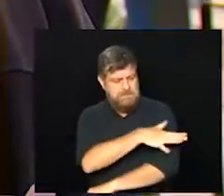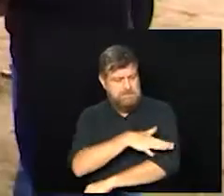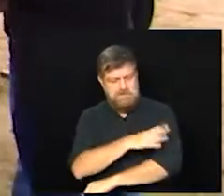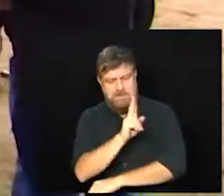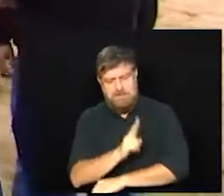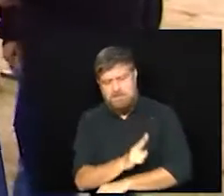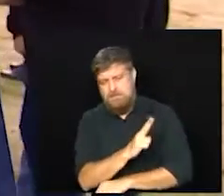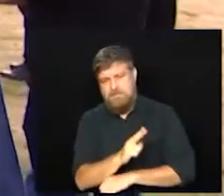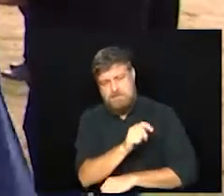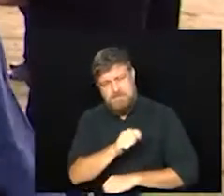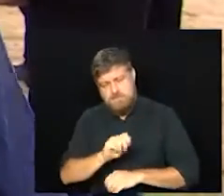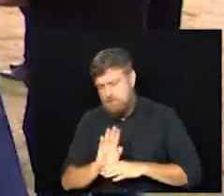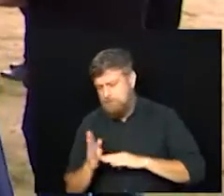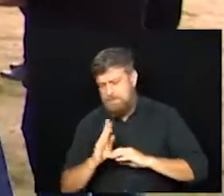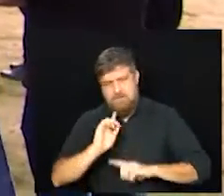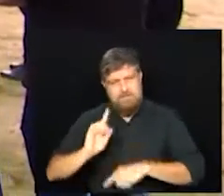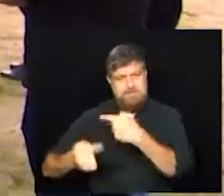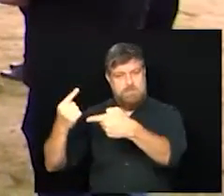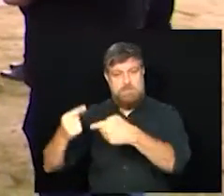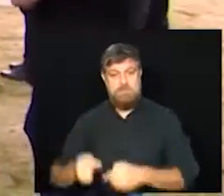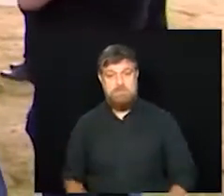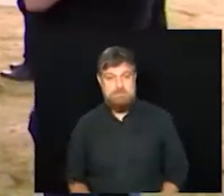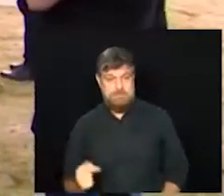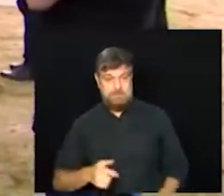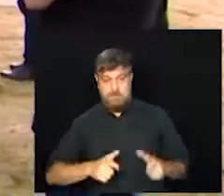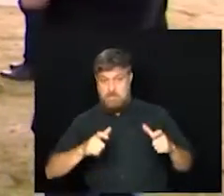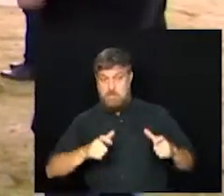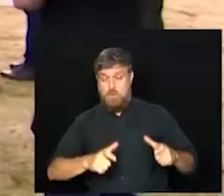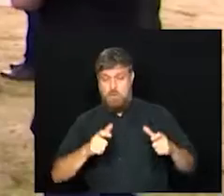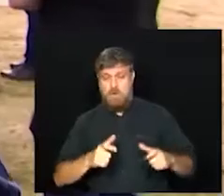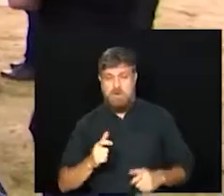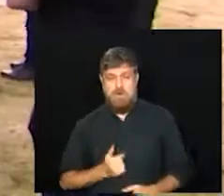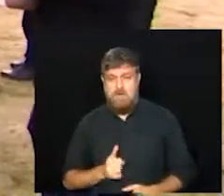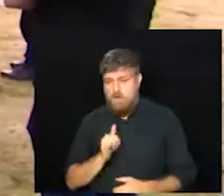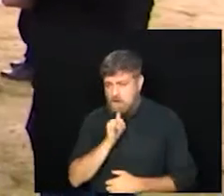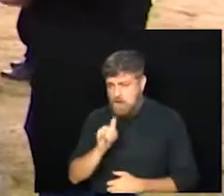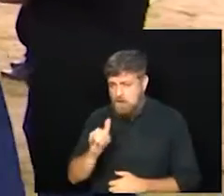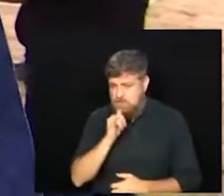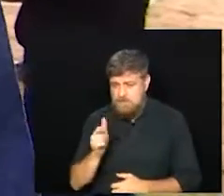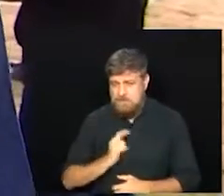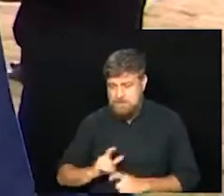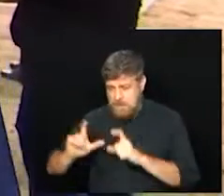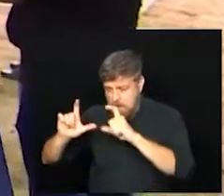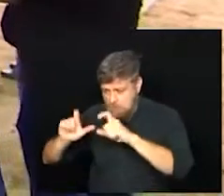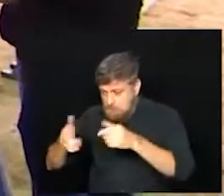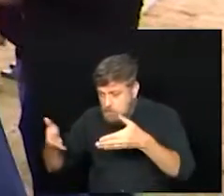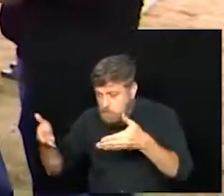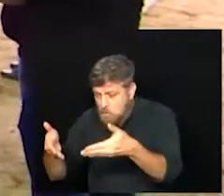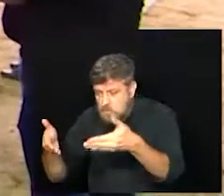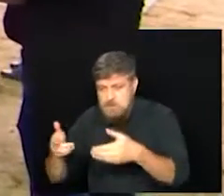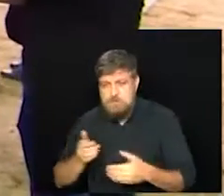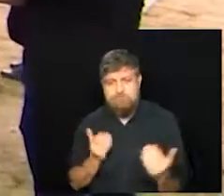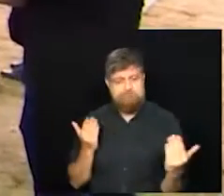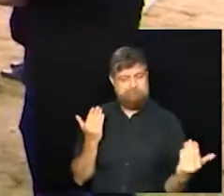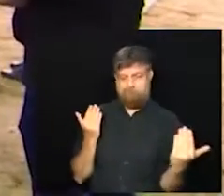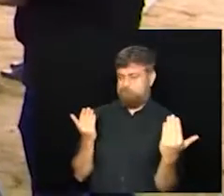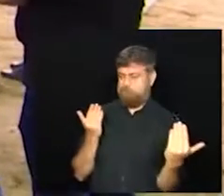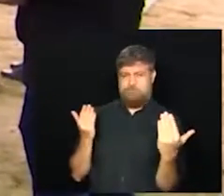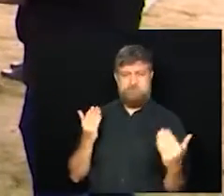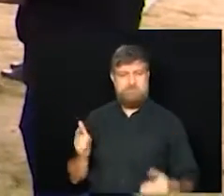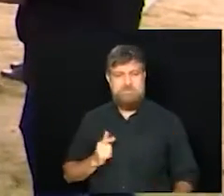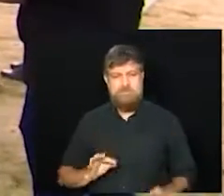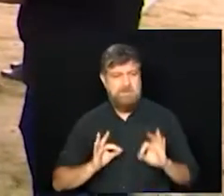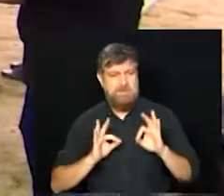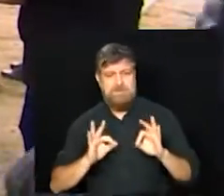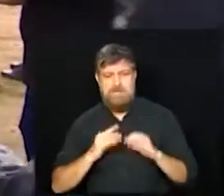né? Bom, esse local aqui é igual eu disse, né? Se você pegar e tirar uma foto hoje, praticamente se tornou